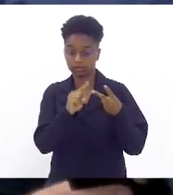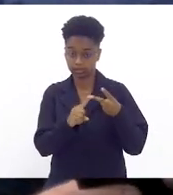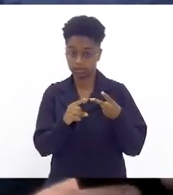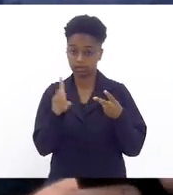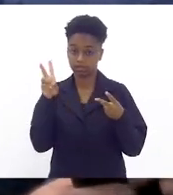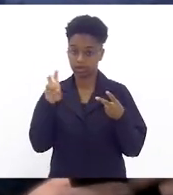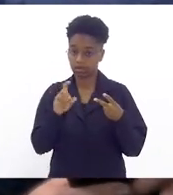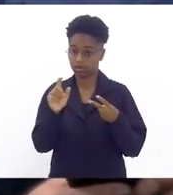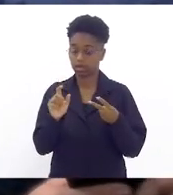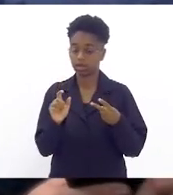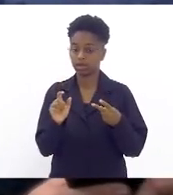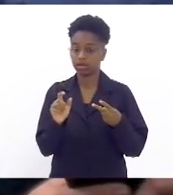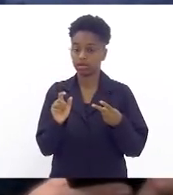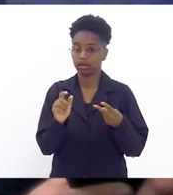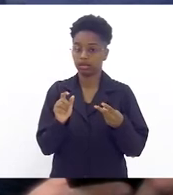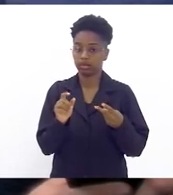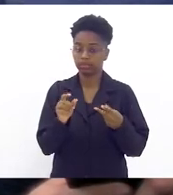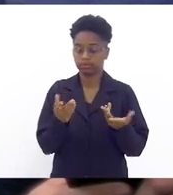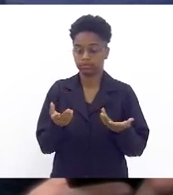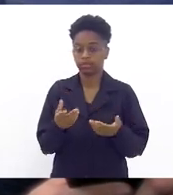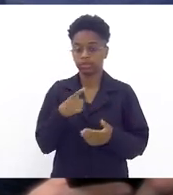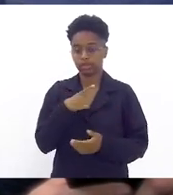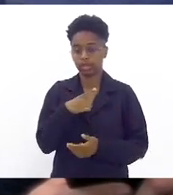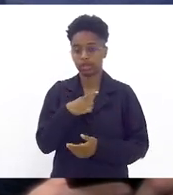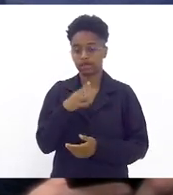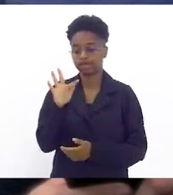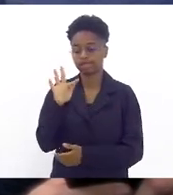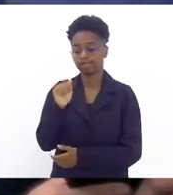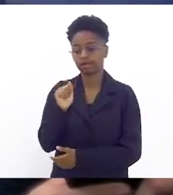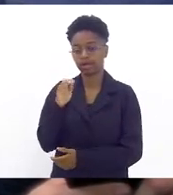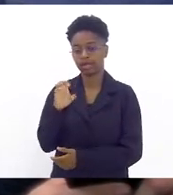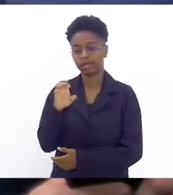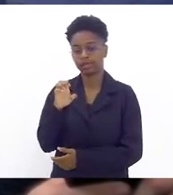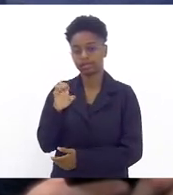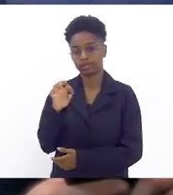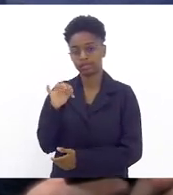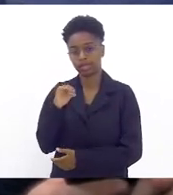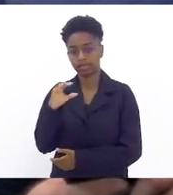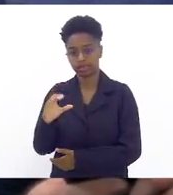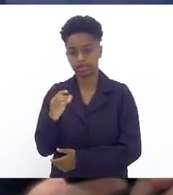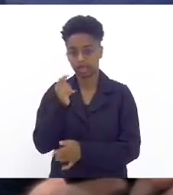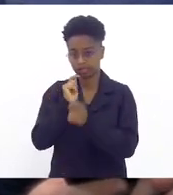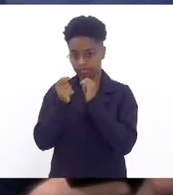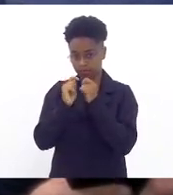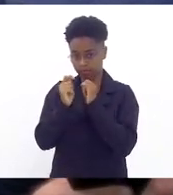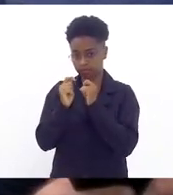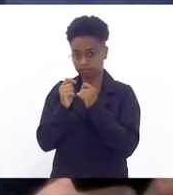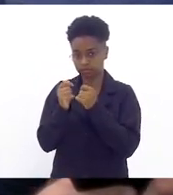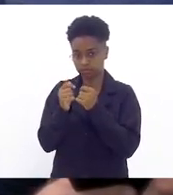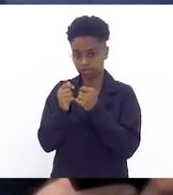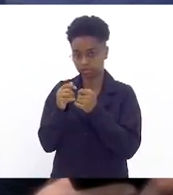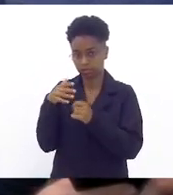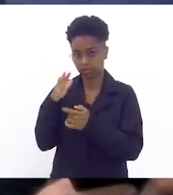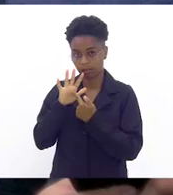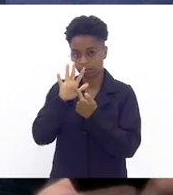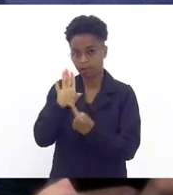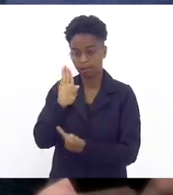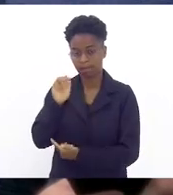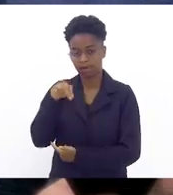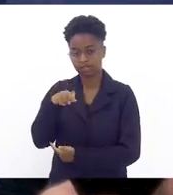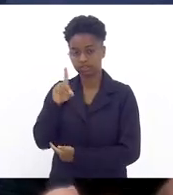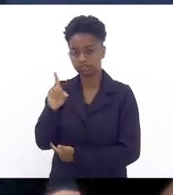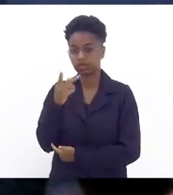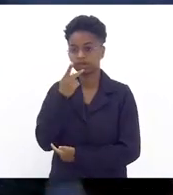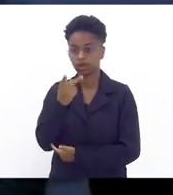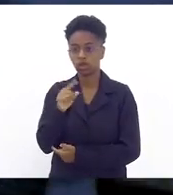foi dada enfim até que deu uma entrevista para Band e disse que a gente tava tendo que